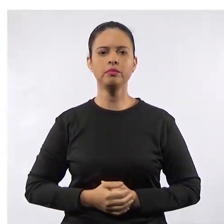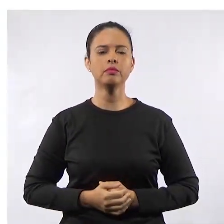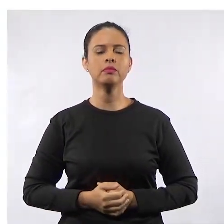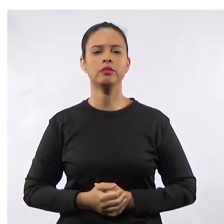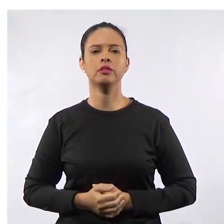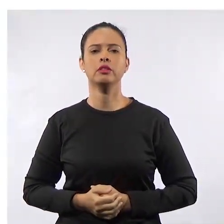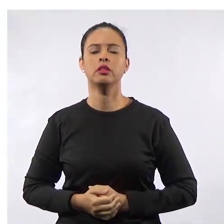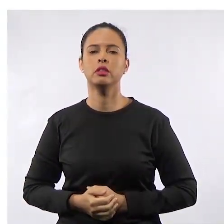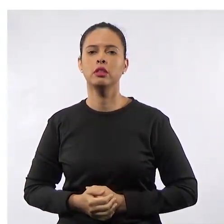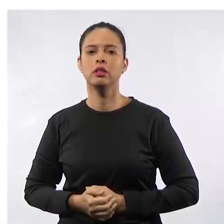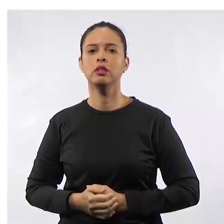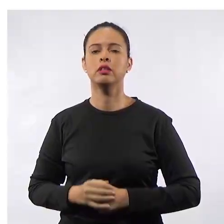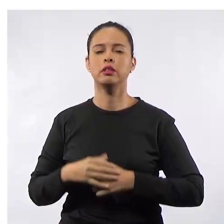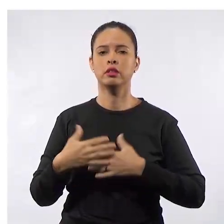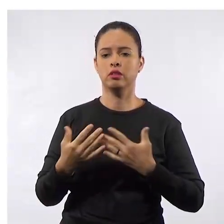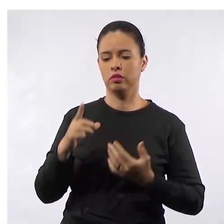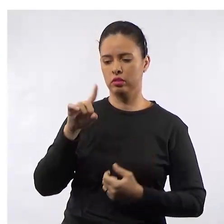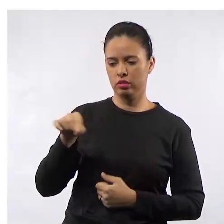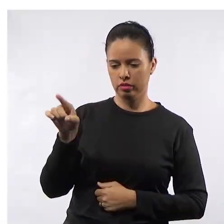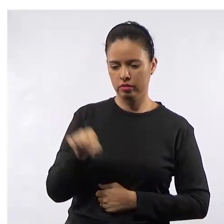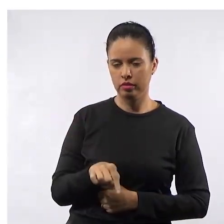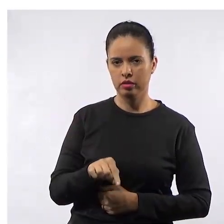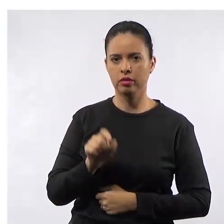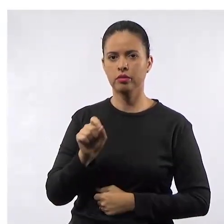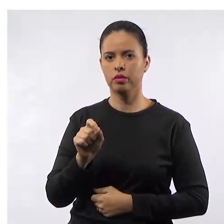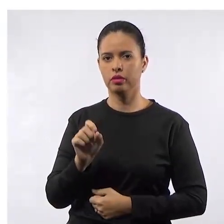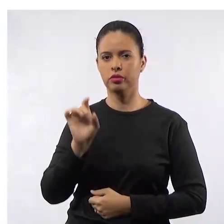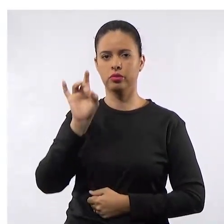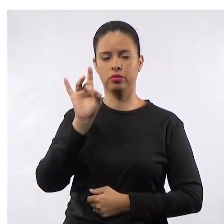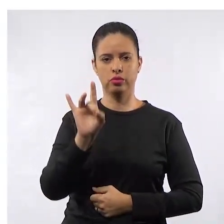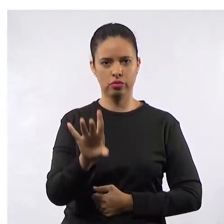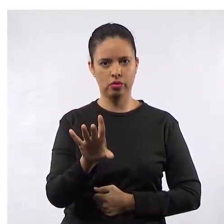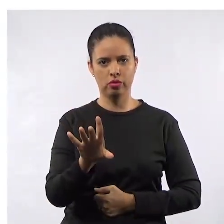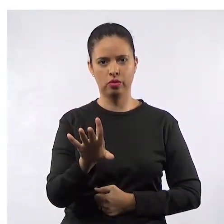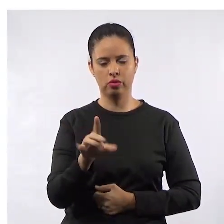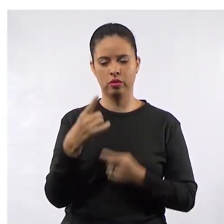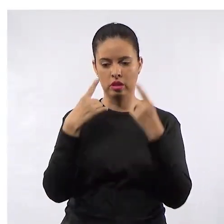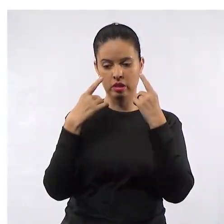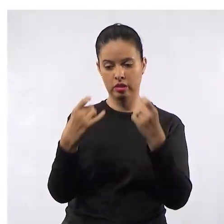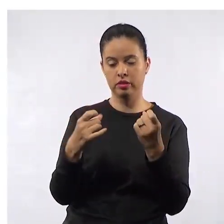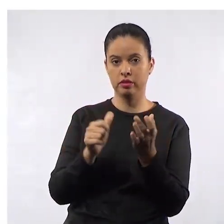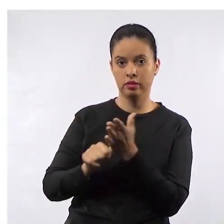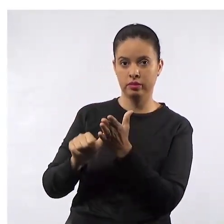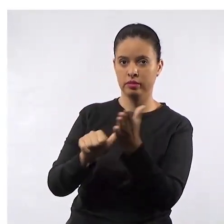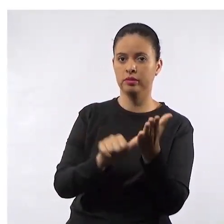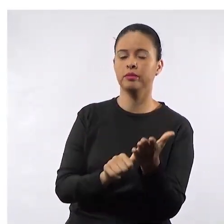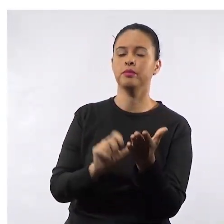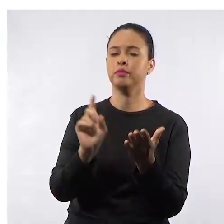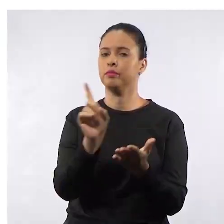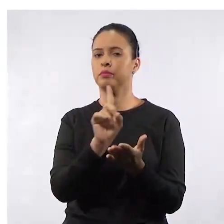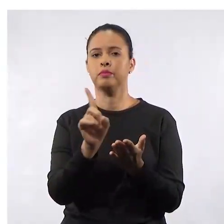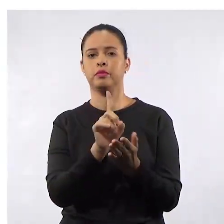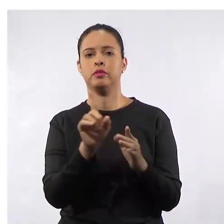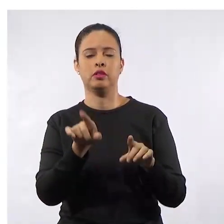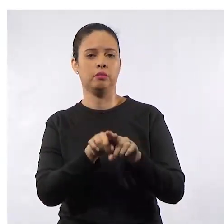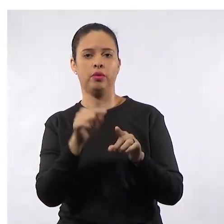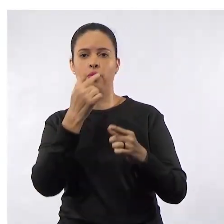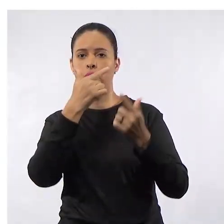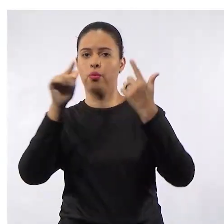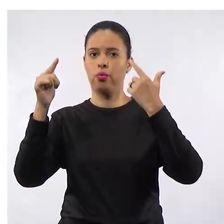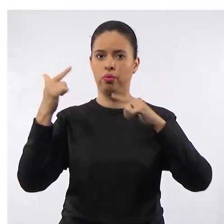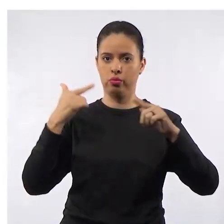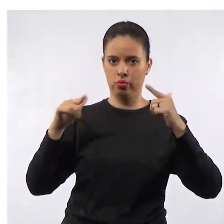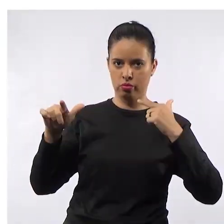Ok olha só vale dizer que a liquidação não atende apenas aos interesses dos sócios Mas também